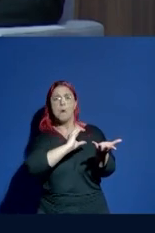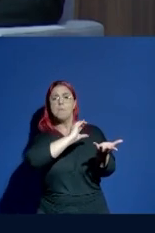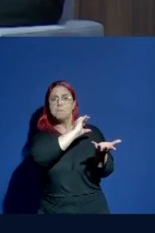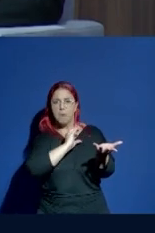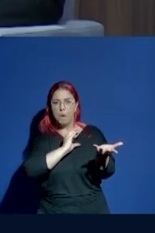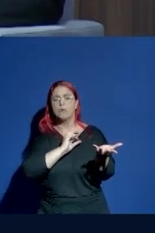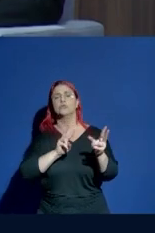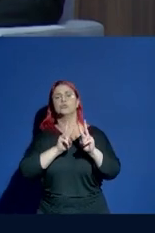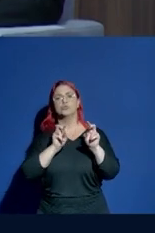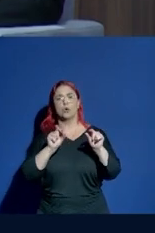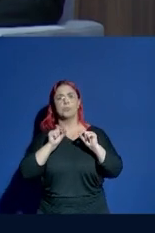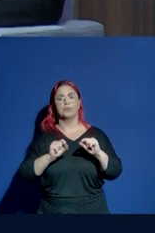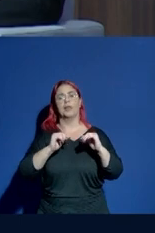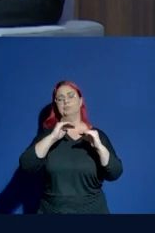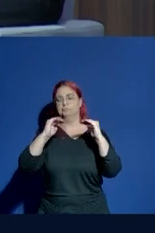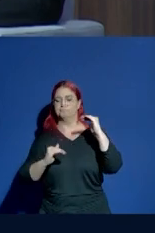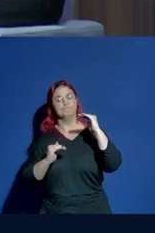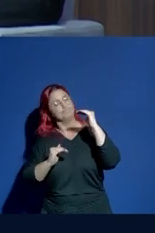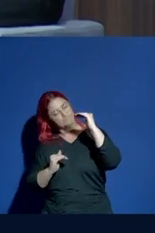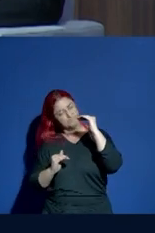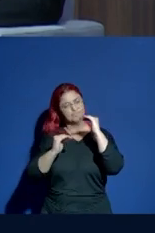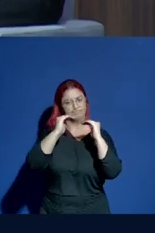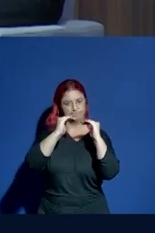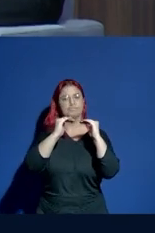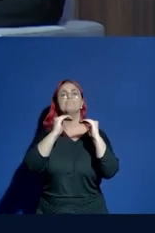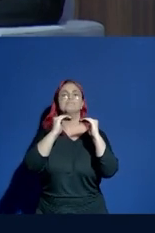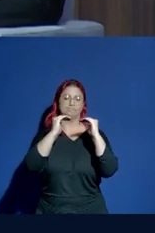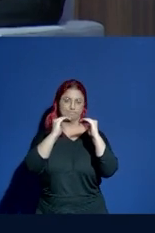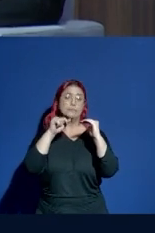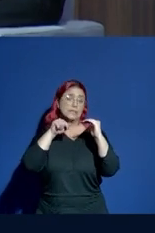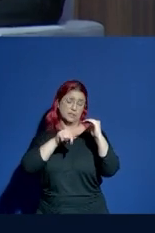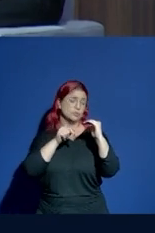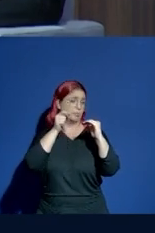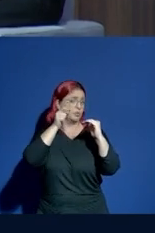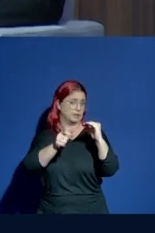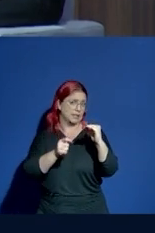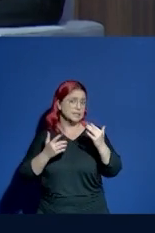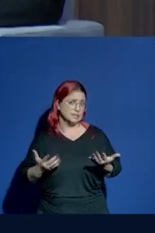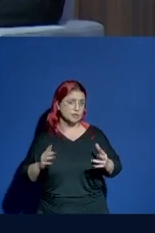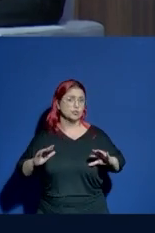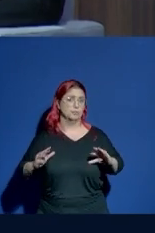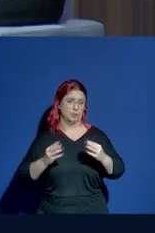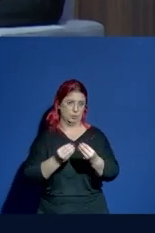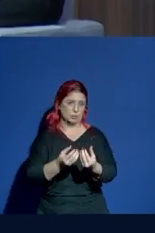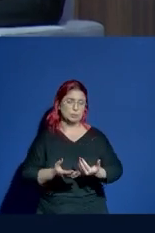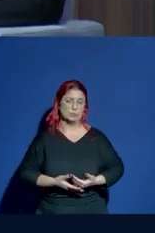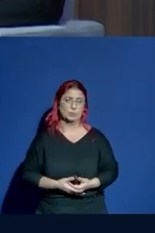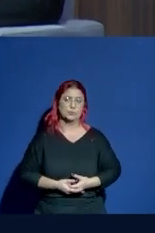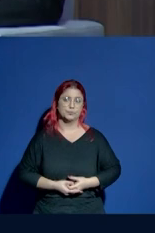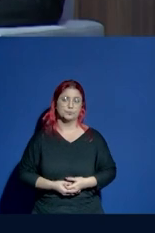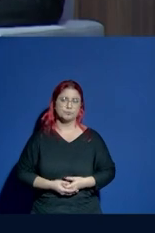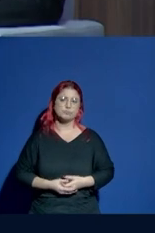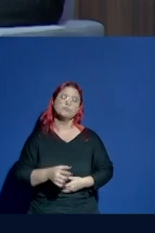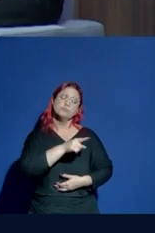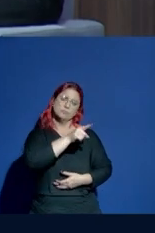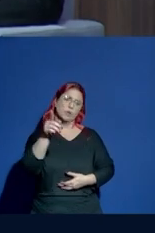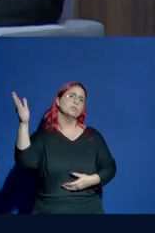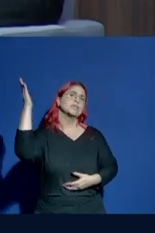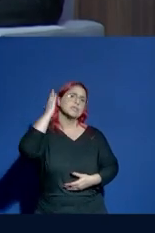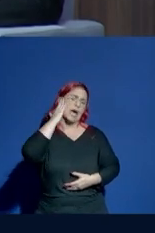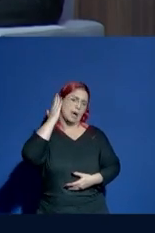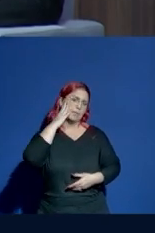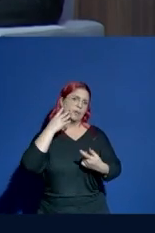do combate à desigualdade que interessa a todos que interessa a todos todos sabem a importância